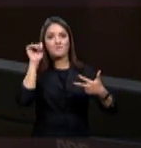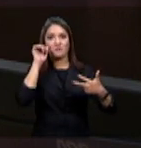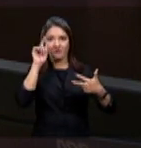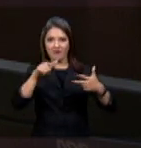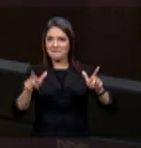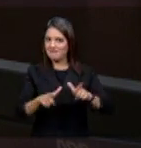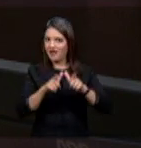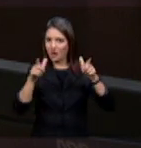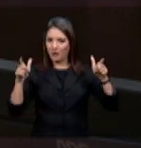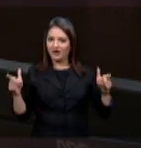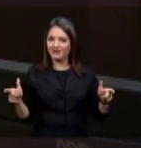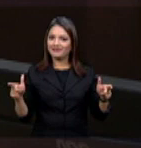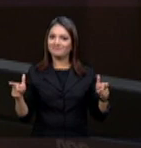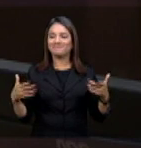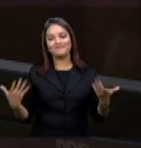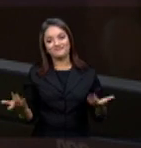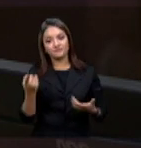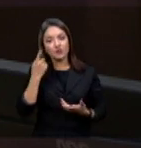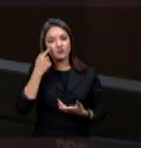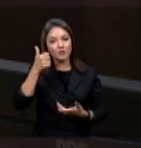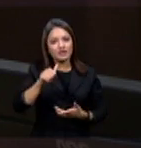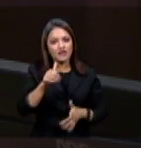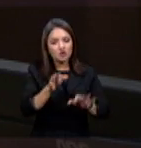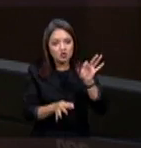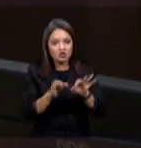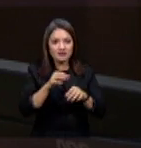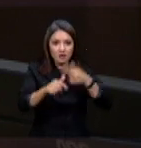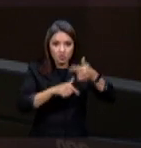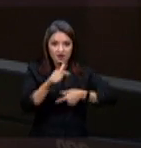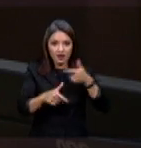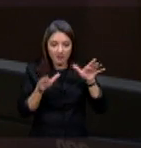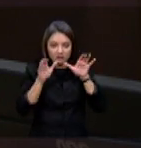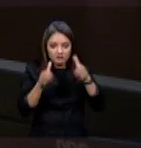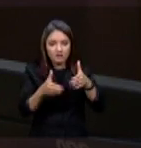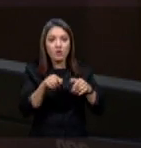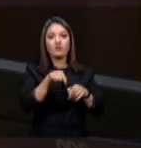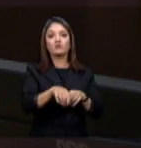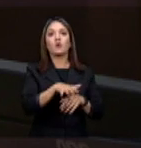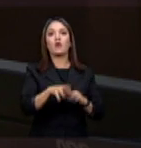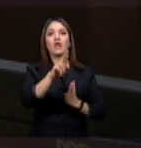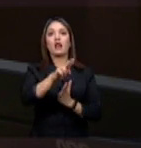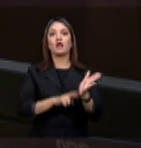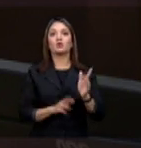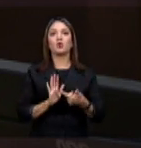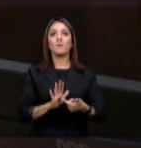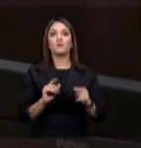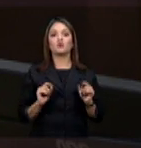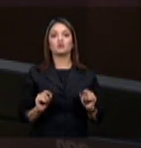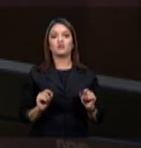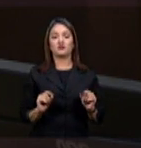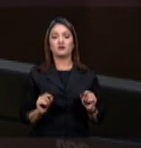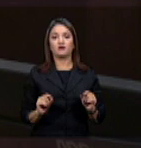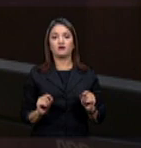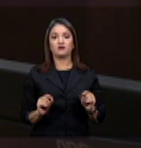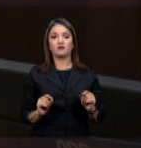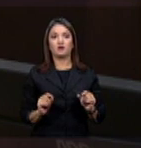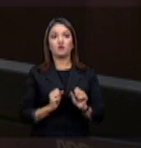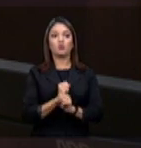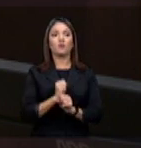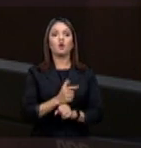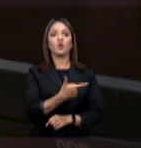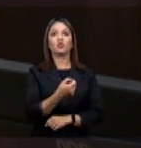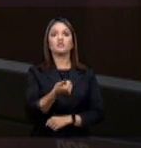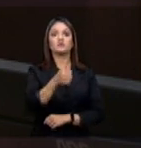maioria e numa análise da Justiça do Trabalho em especial já esse relatório demonstrou que já em